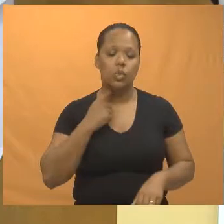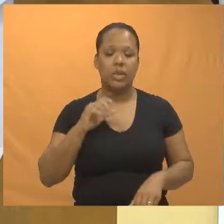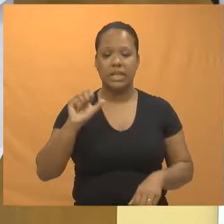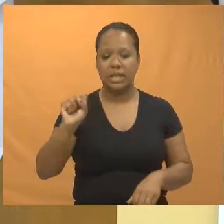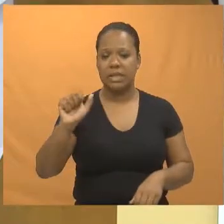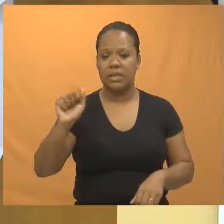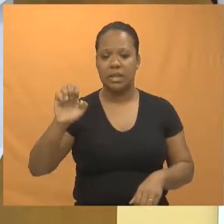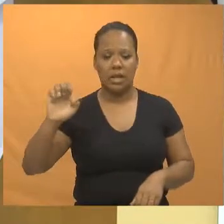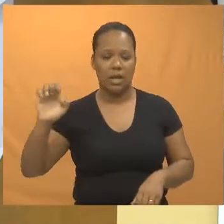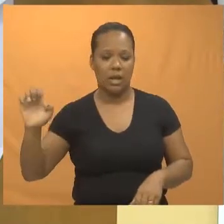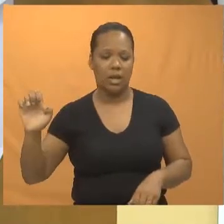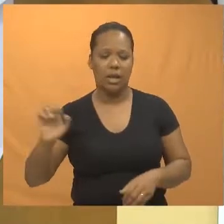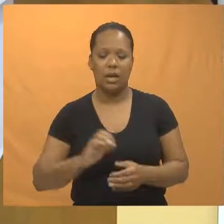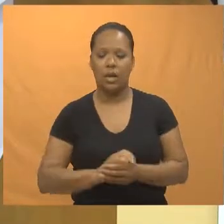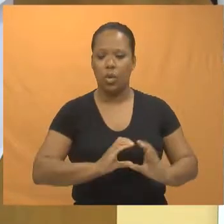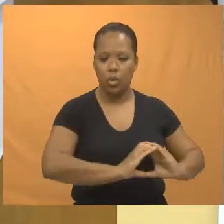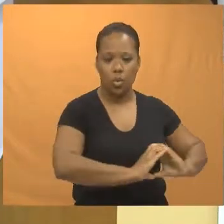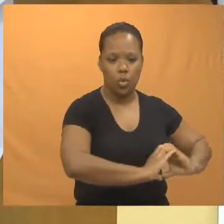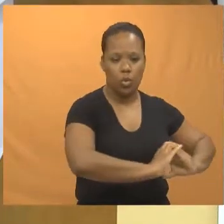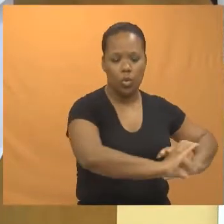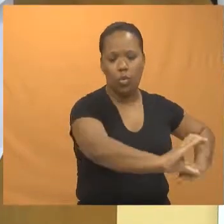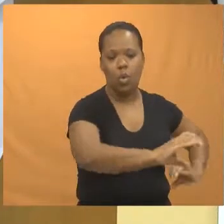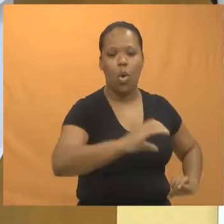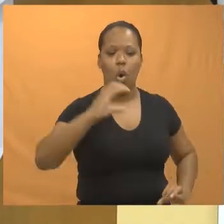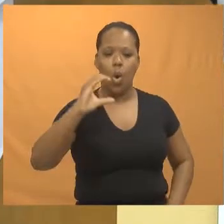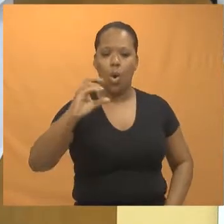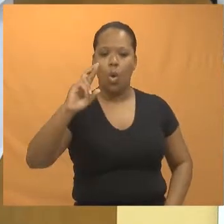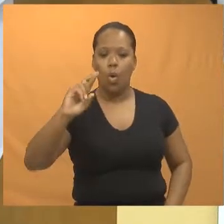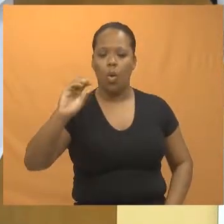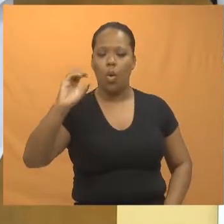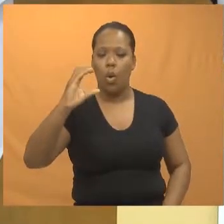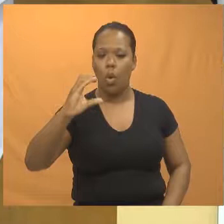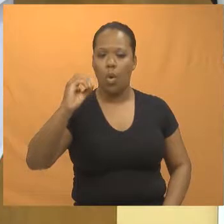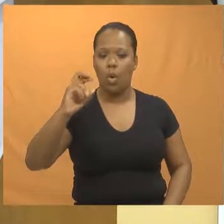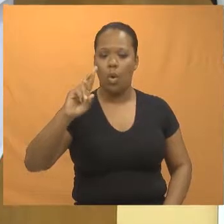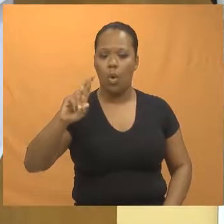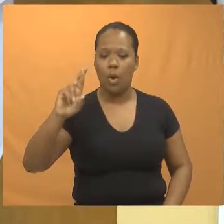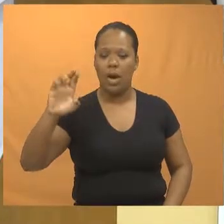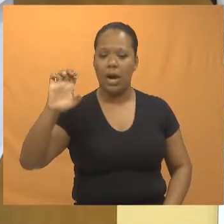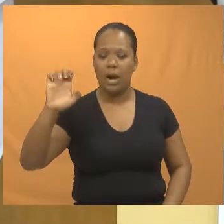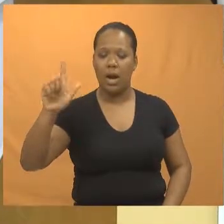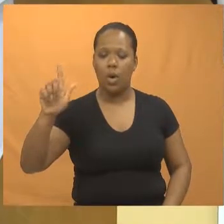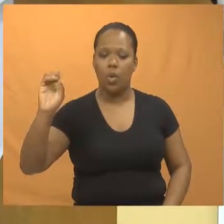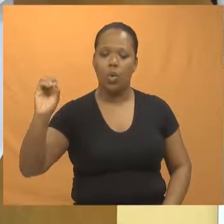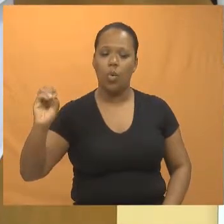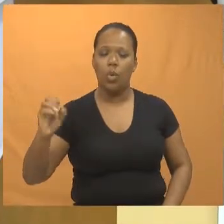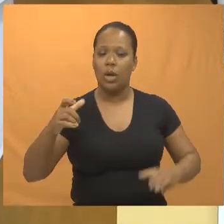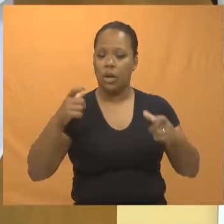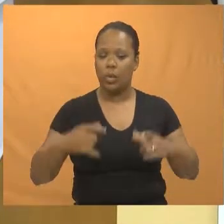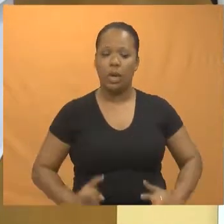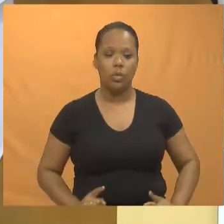nas canalizações dos córregos e desassoreamento dos mesmos em áreas